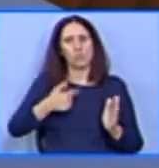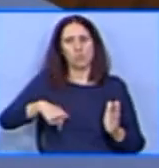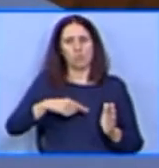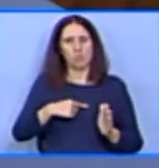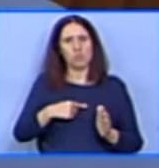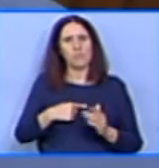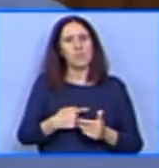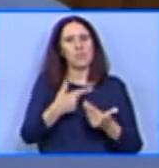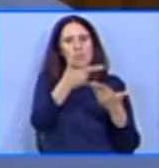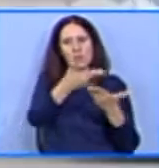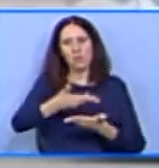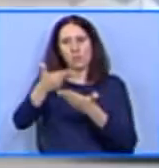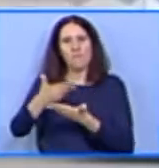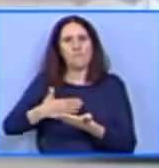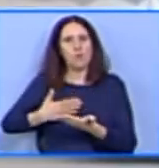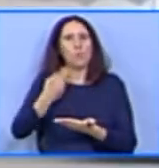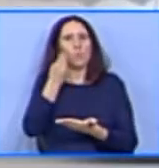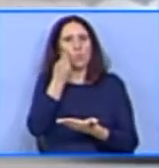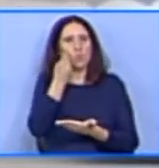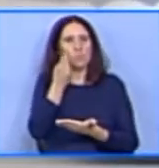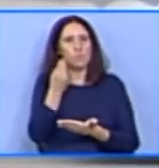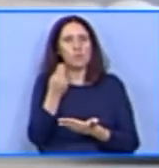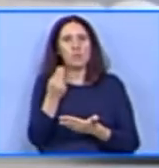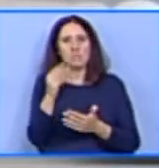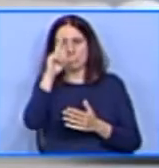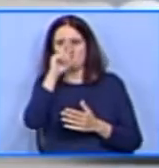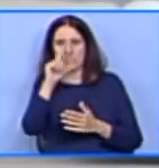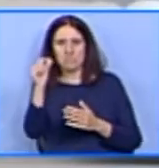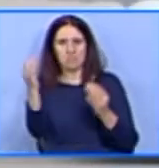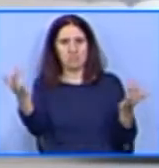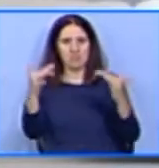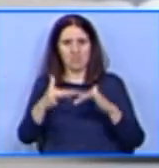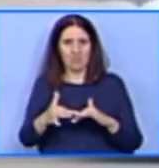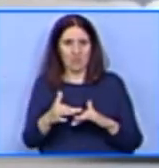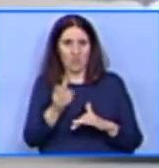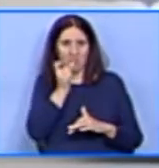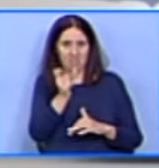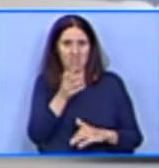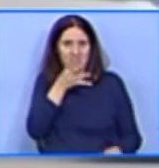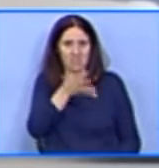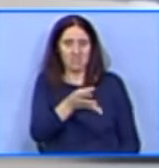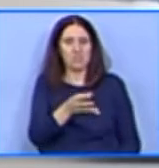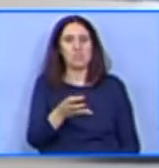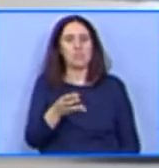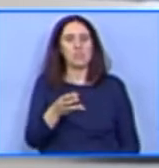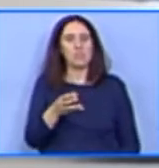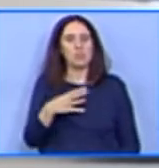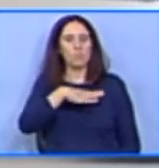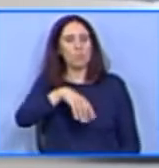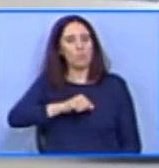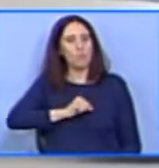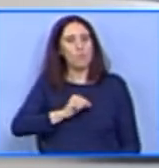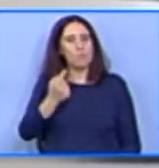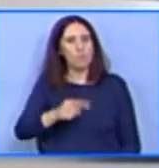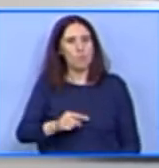tornamos acolhedores, como é que nós aceitamos periferias, na linguagem de hoje, que vão para além do nosso mundo, não